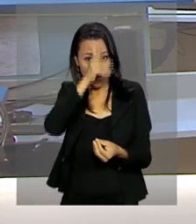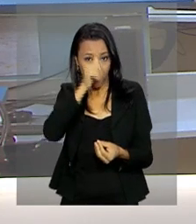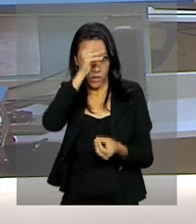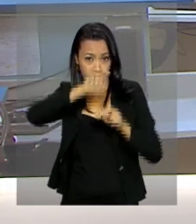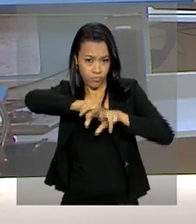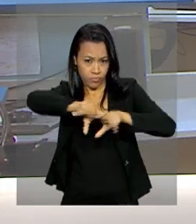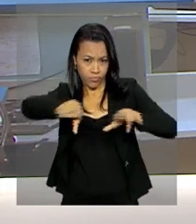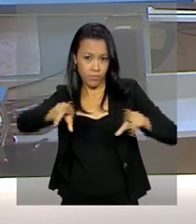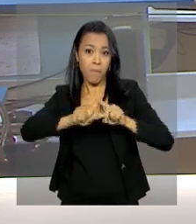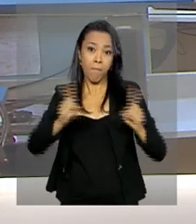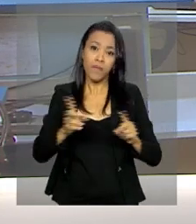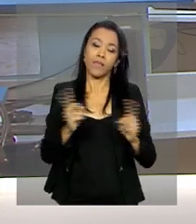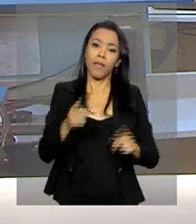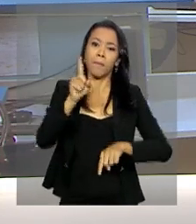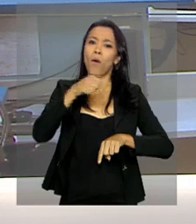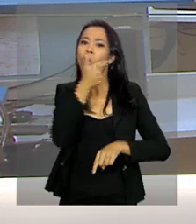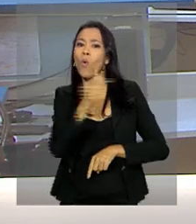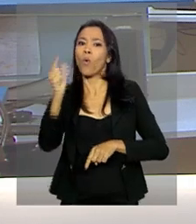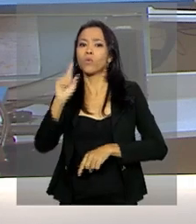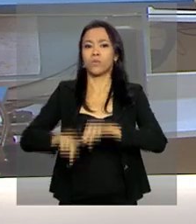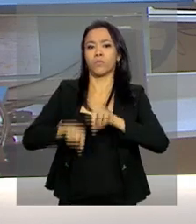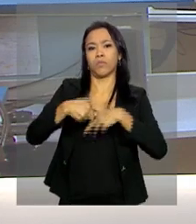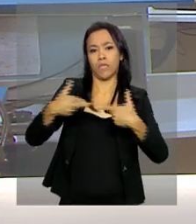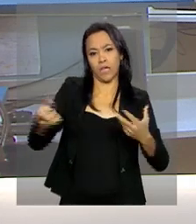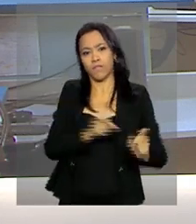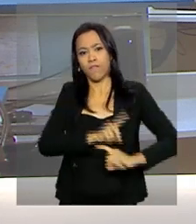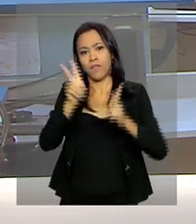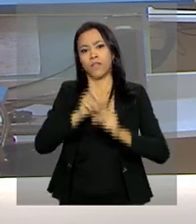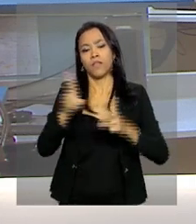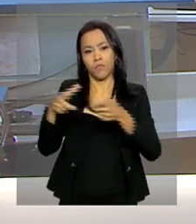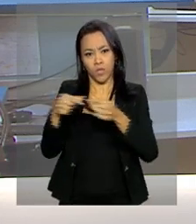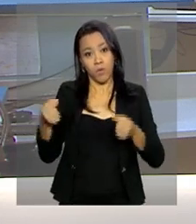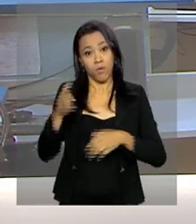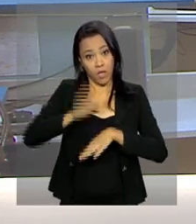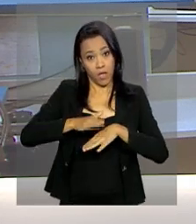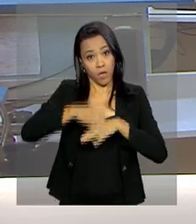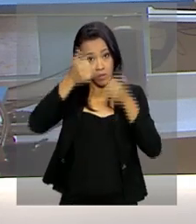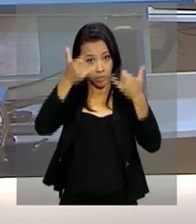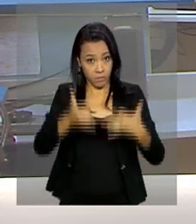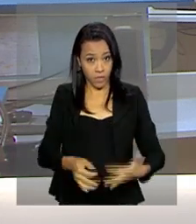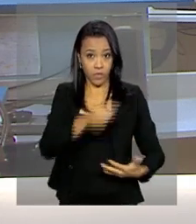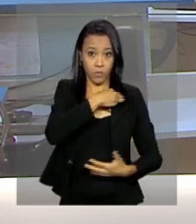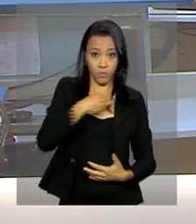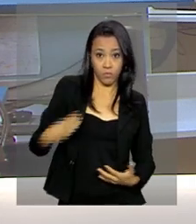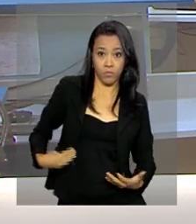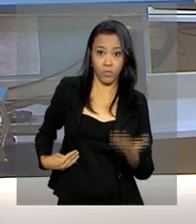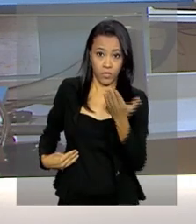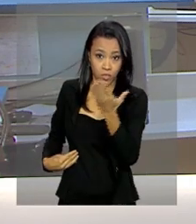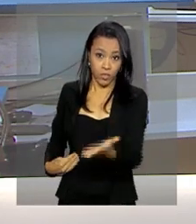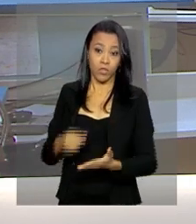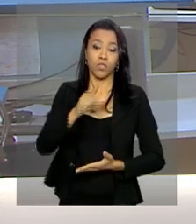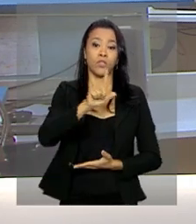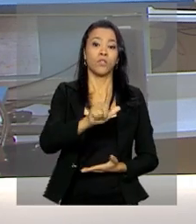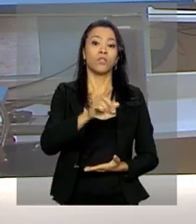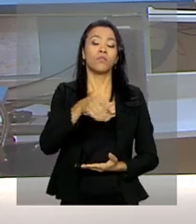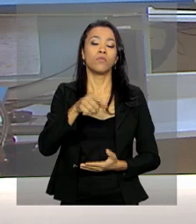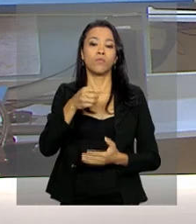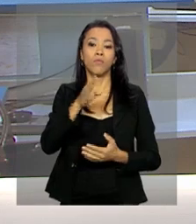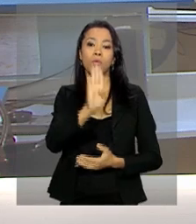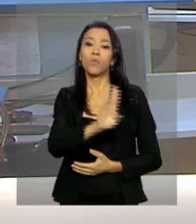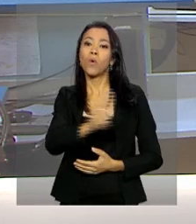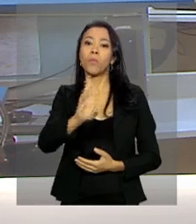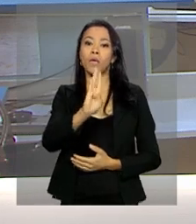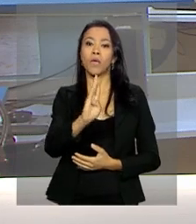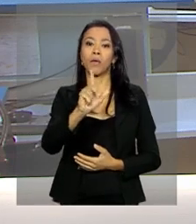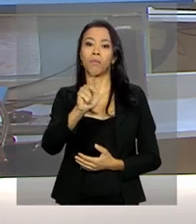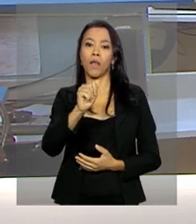produtos brasileiros no mercado japonês é o que explica o ministro da agricultura pecuária e Abastecimento Blair que está na